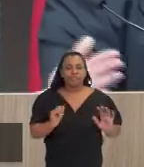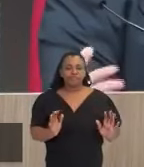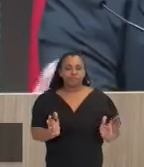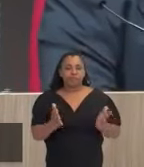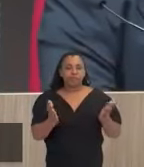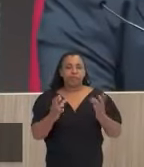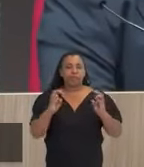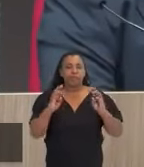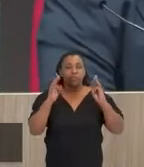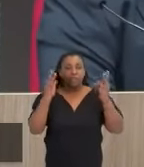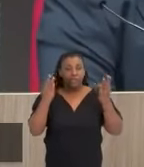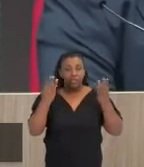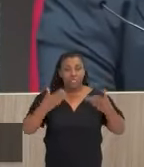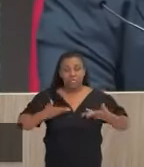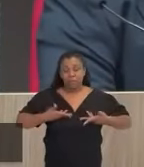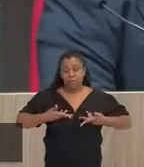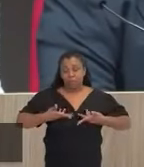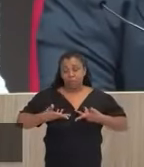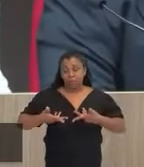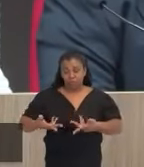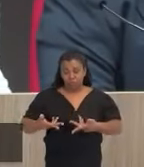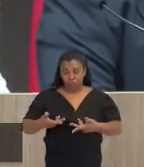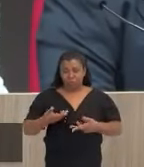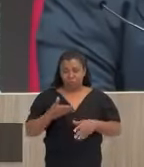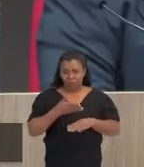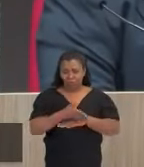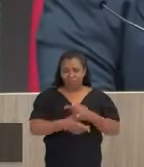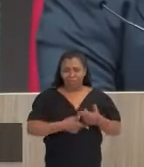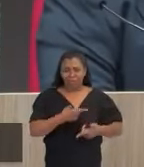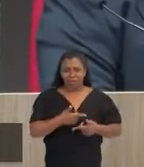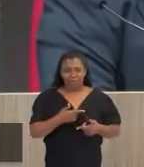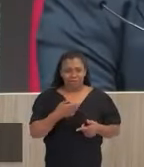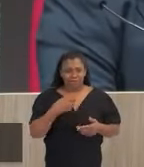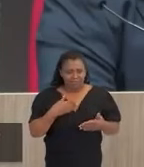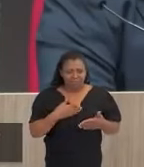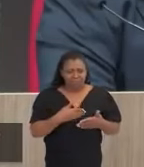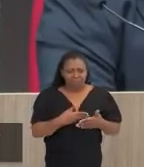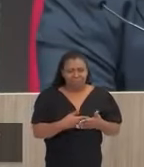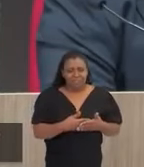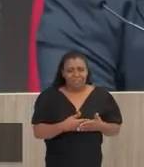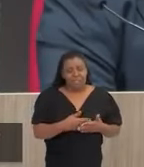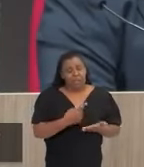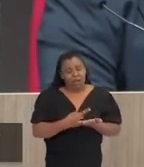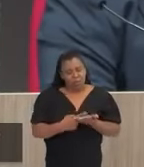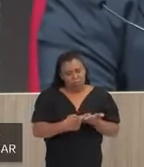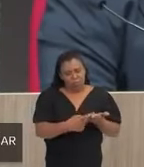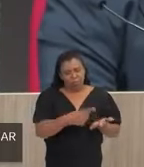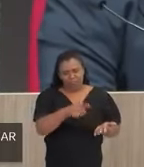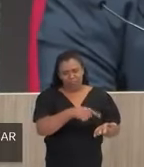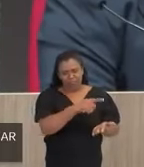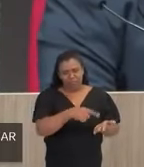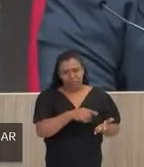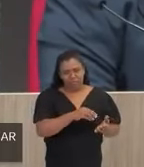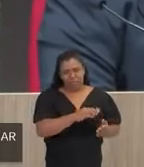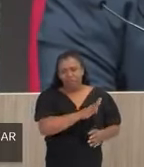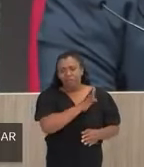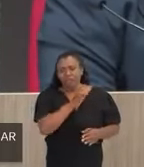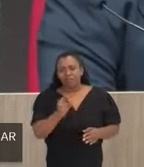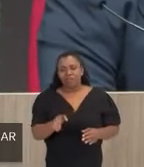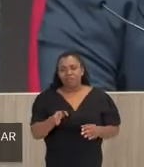esses dias agora, ele me convidou quinta-feira, né, doutor Gerson, eu disse, não, eu tenho alguns compromissos, mas eu vou te marcar para estar lá presente,